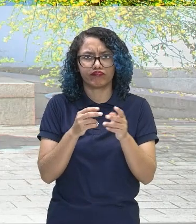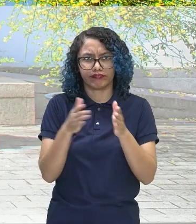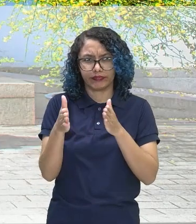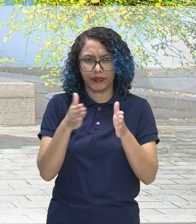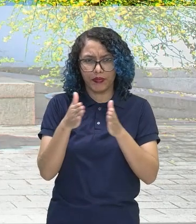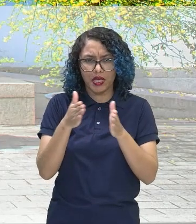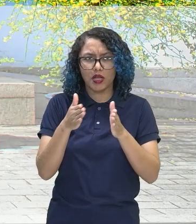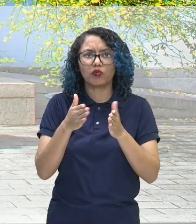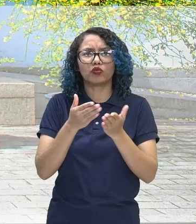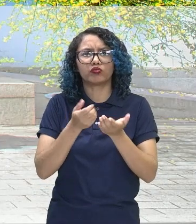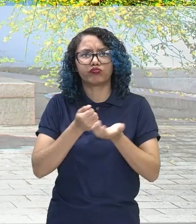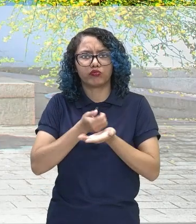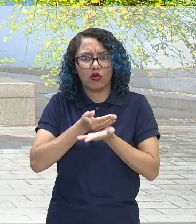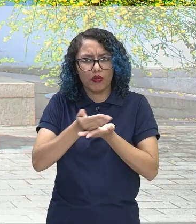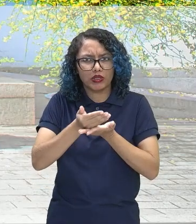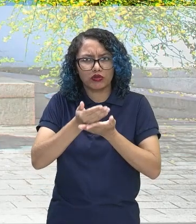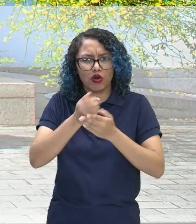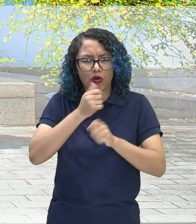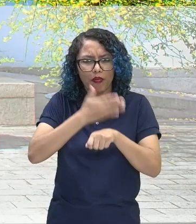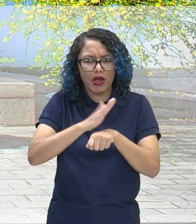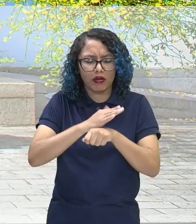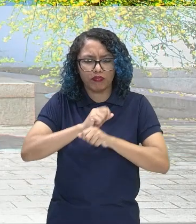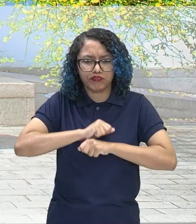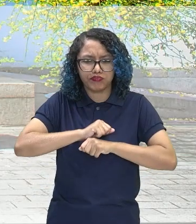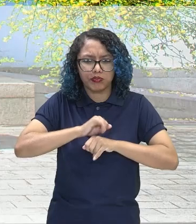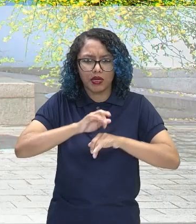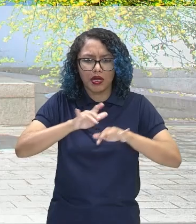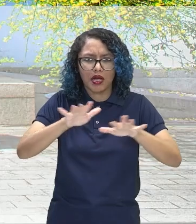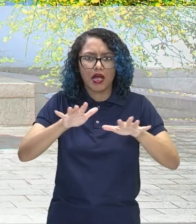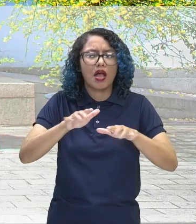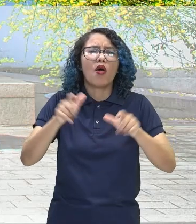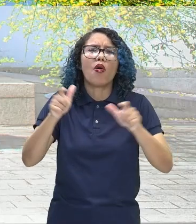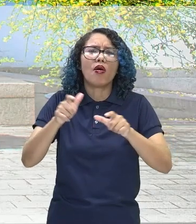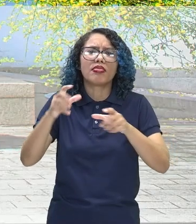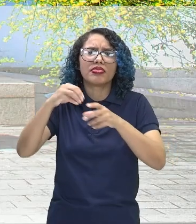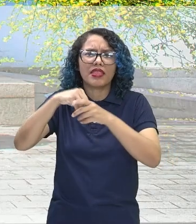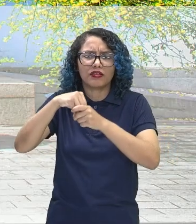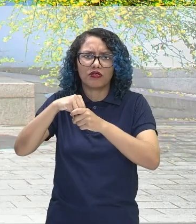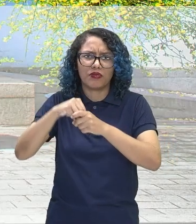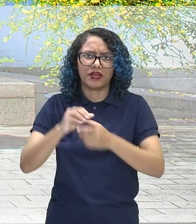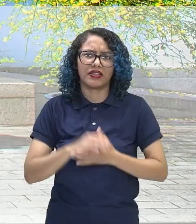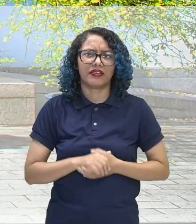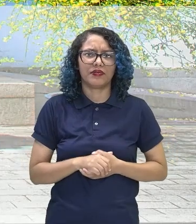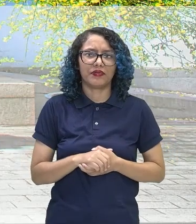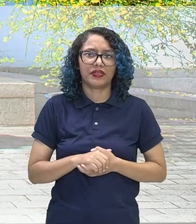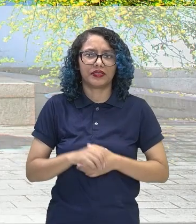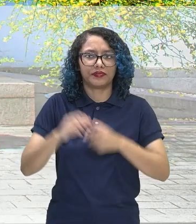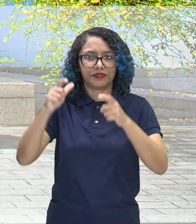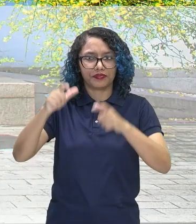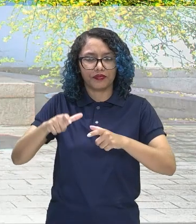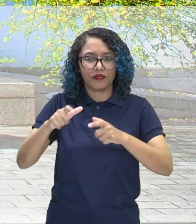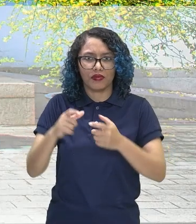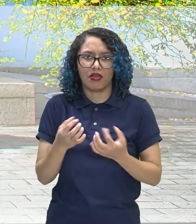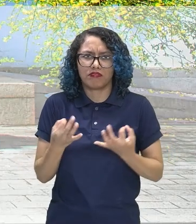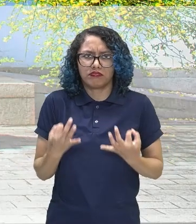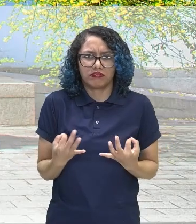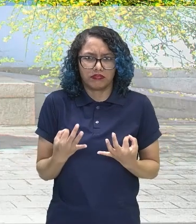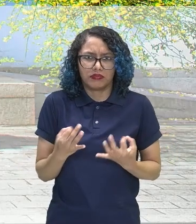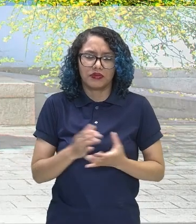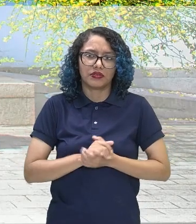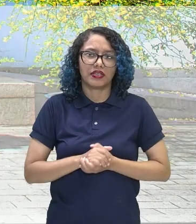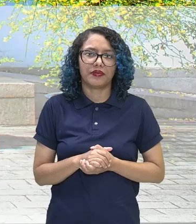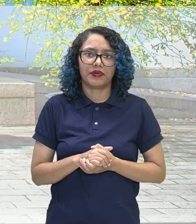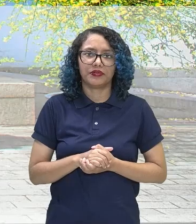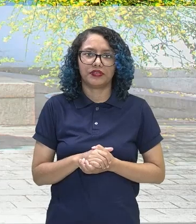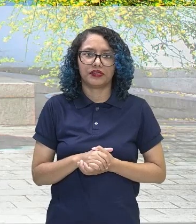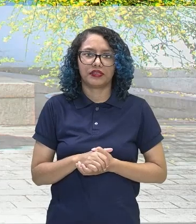se difundiu, né, a partir de um templo budista. Vocês sabiam disso? Essa é uma parte da história. Havia um